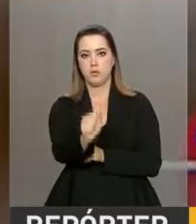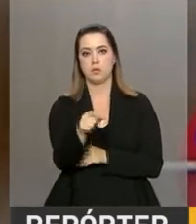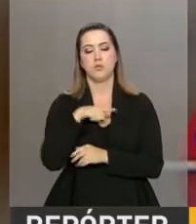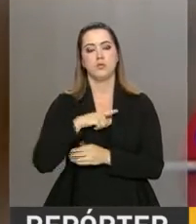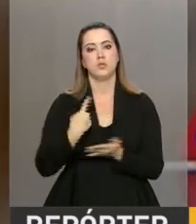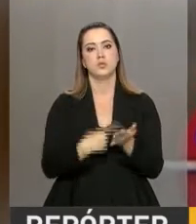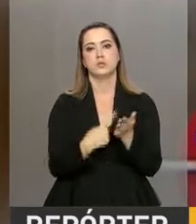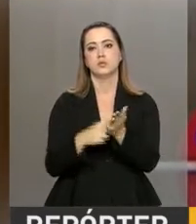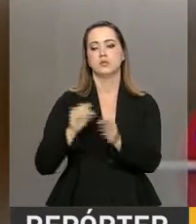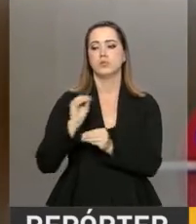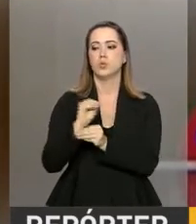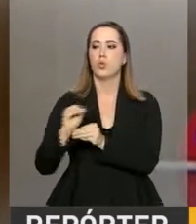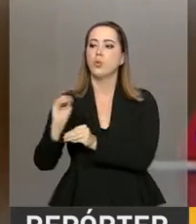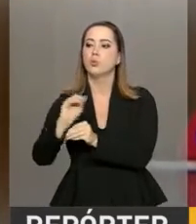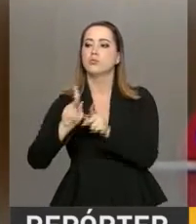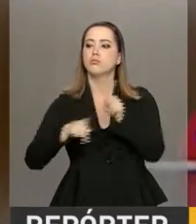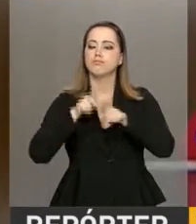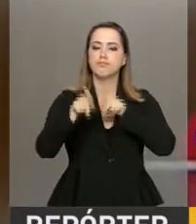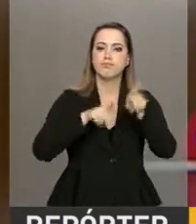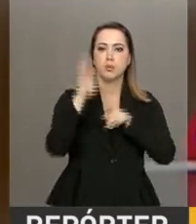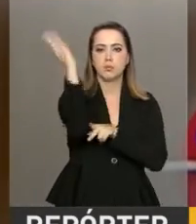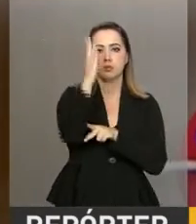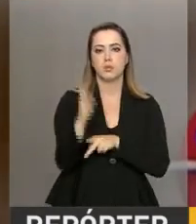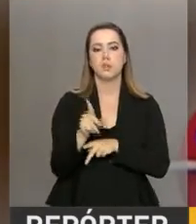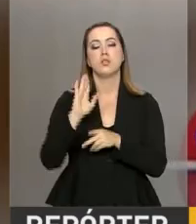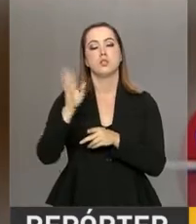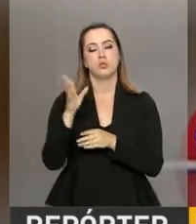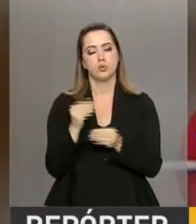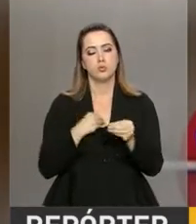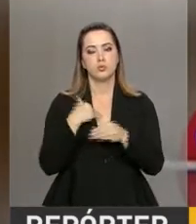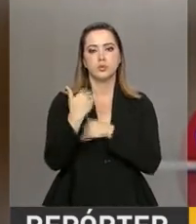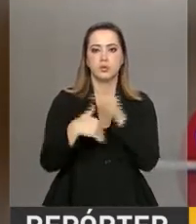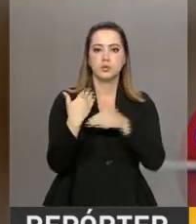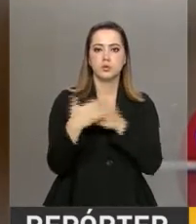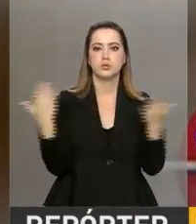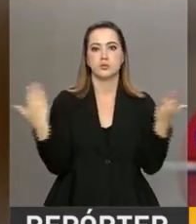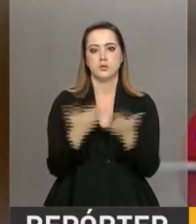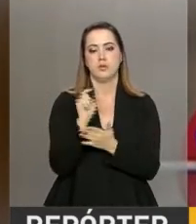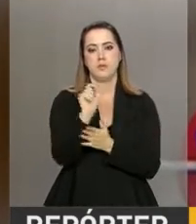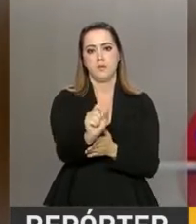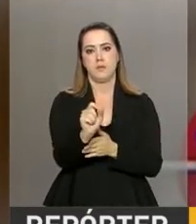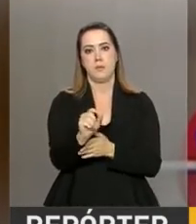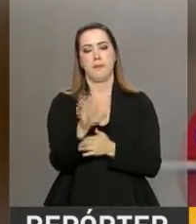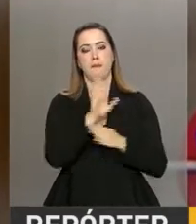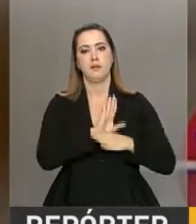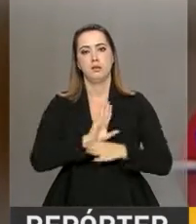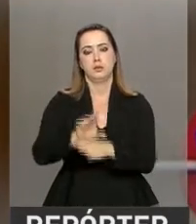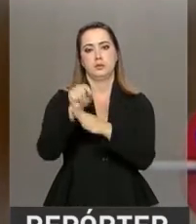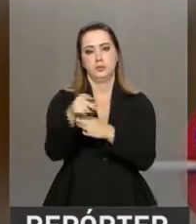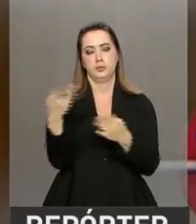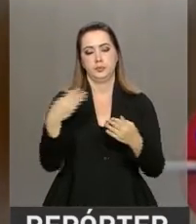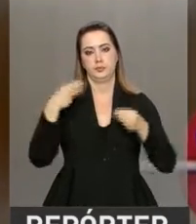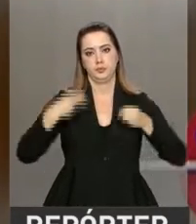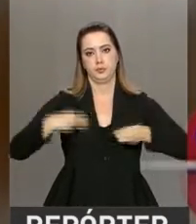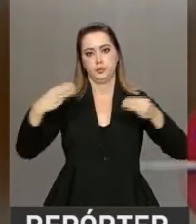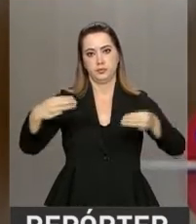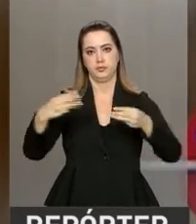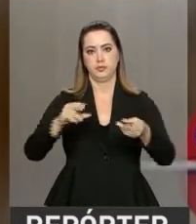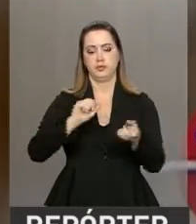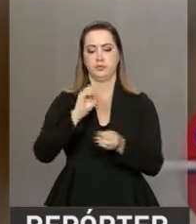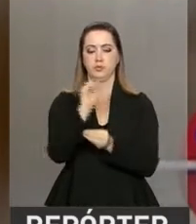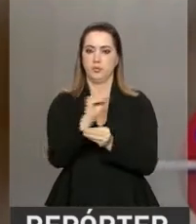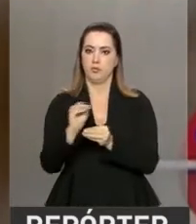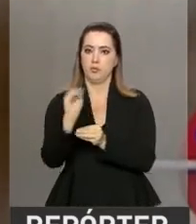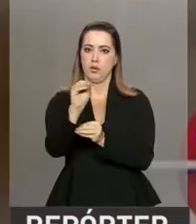é que atendem a milhares de brasileiros já estão atendendo e continuaram agora o apoio do ministério ao funcionamento